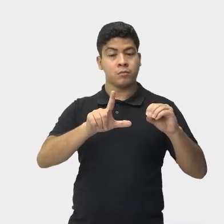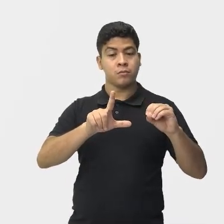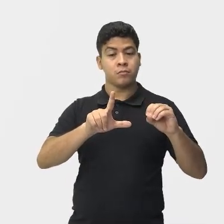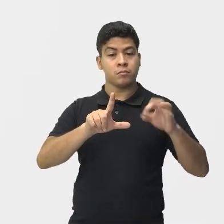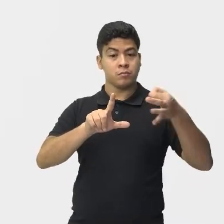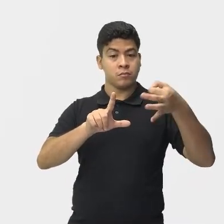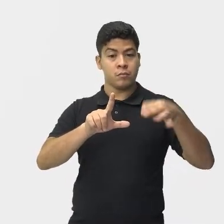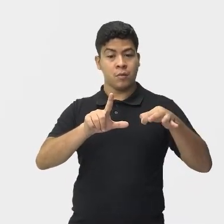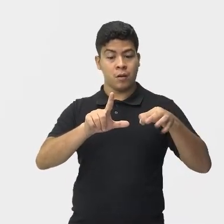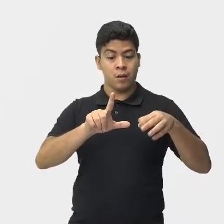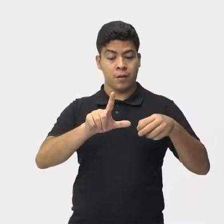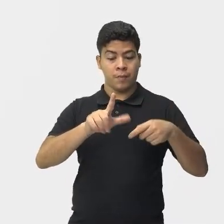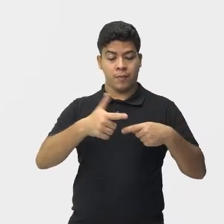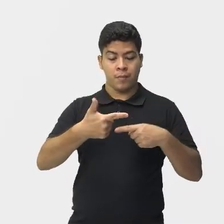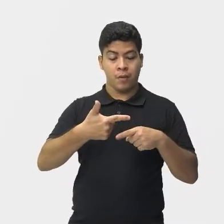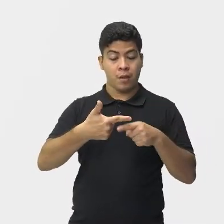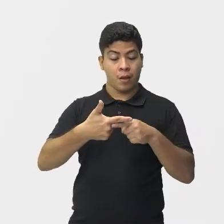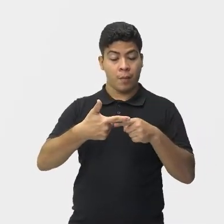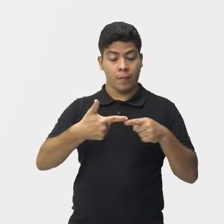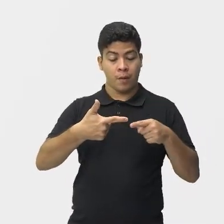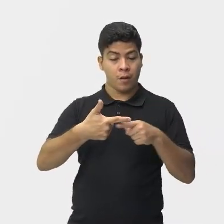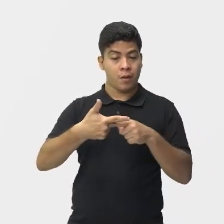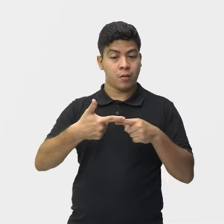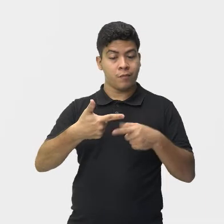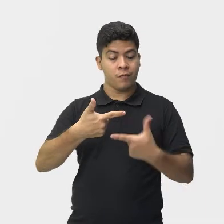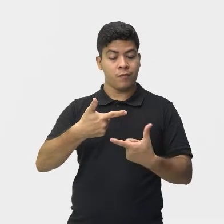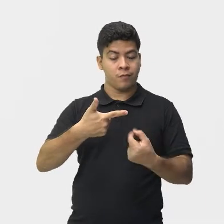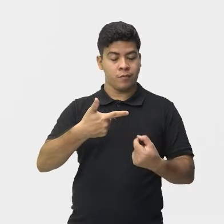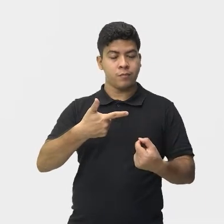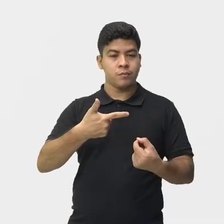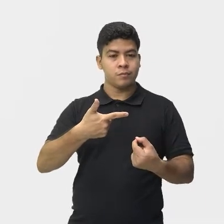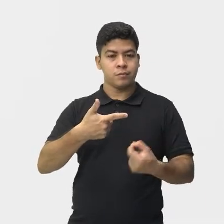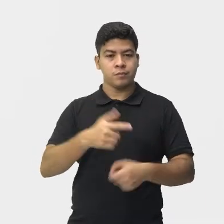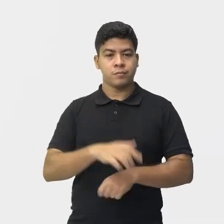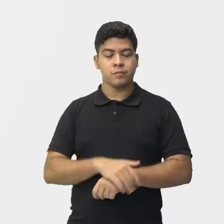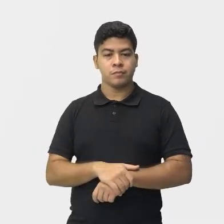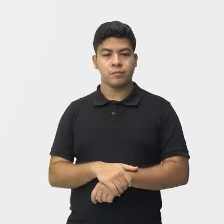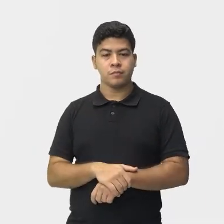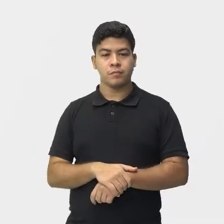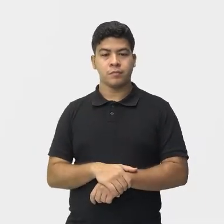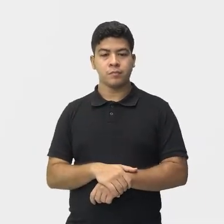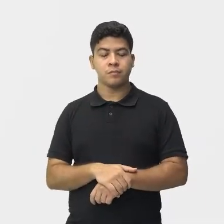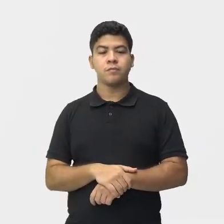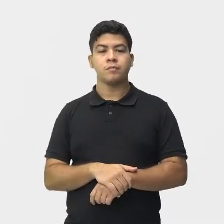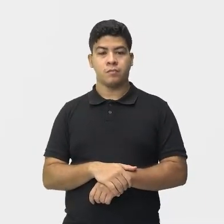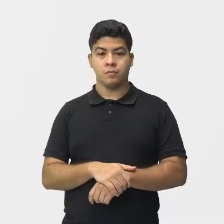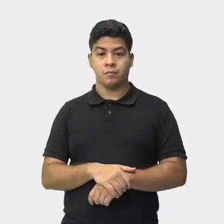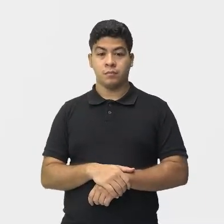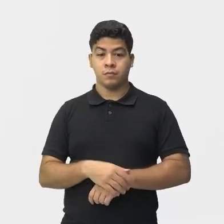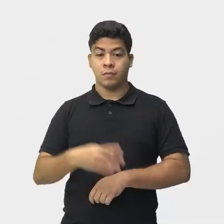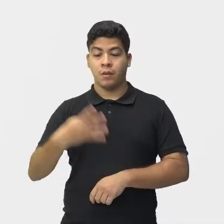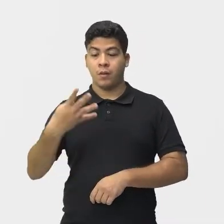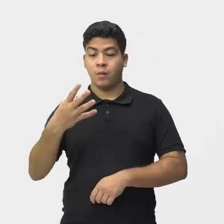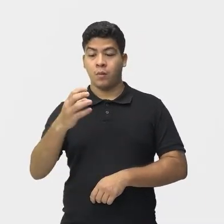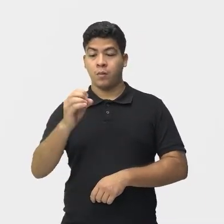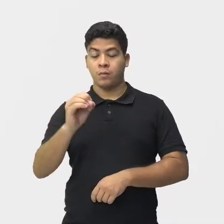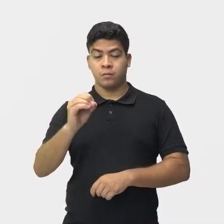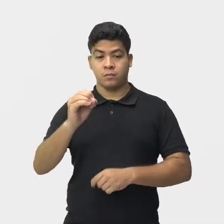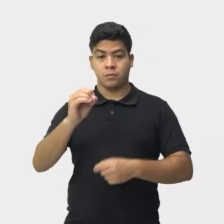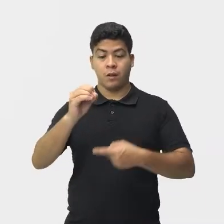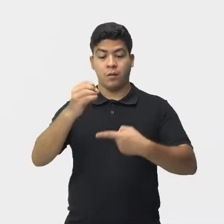aqui. Em outras palavras, né, a variação da velocidade é 40 e a variação da